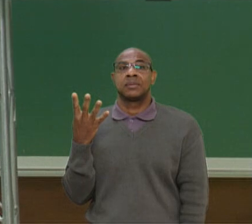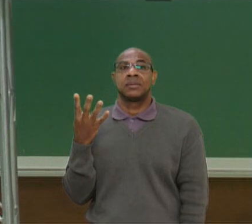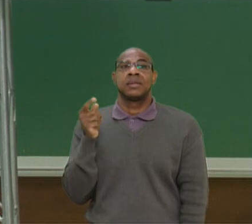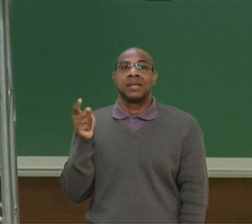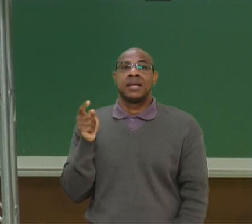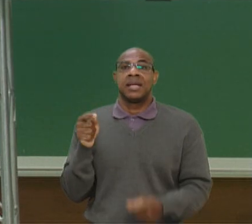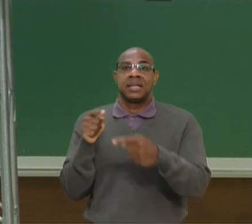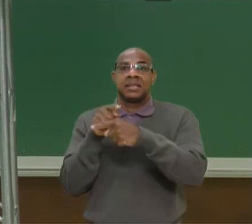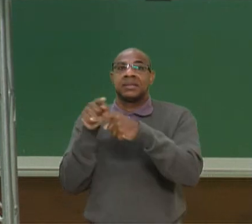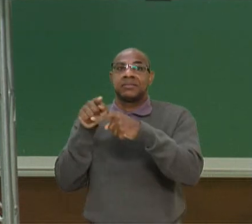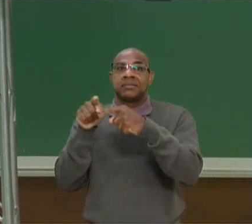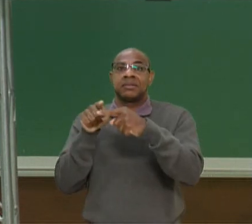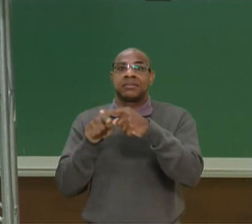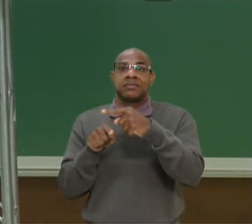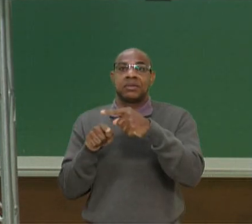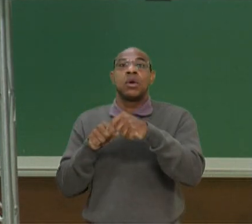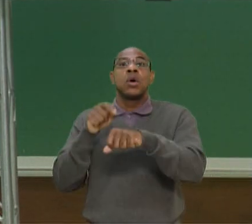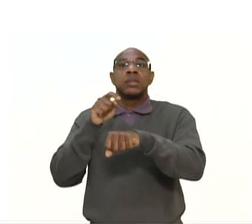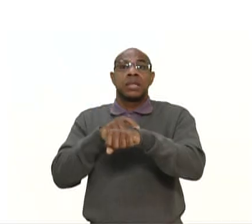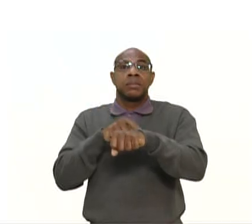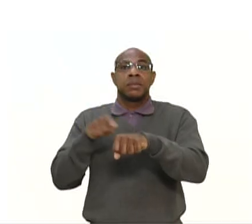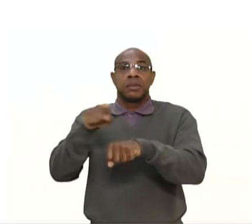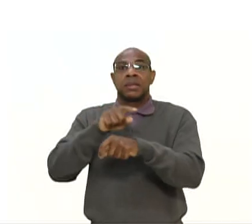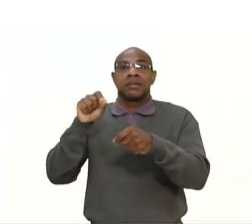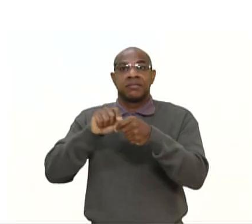divisão. Um tempinho para vocês resolverem, então.